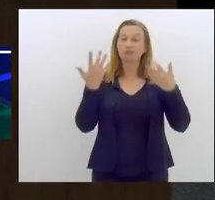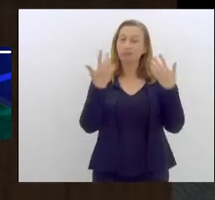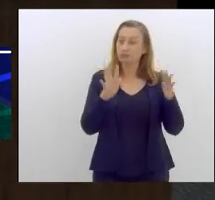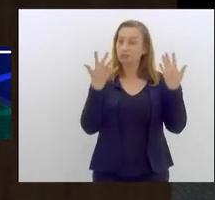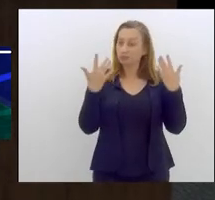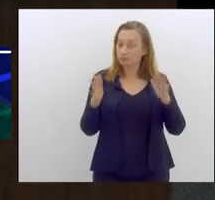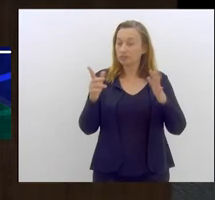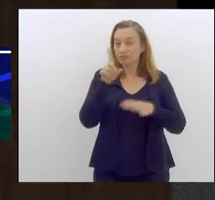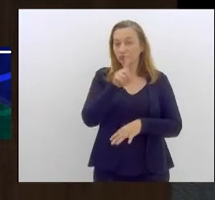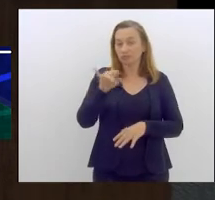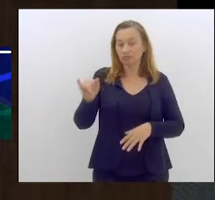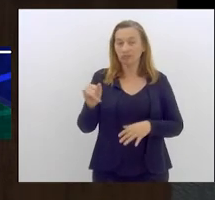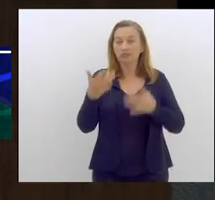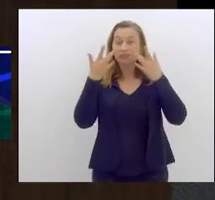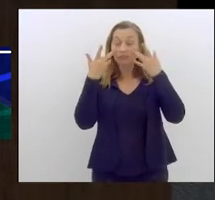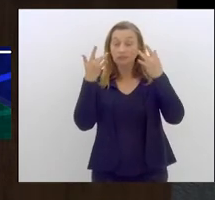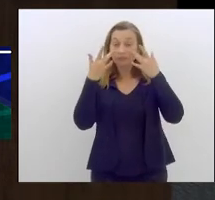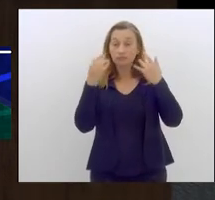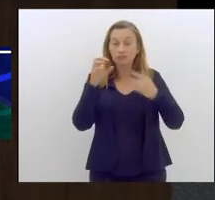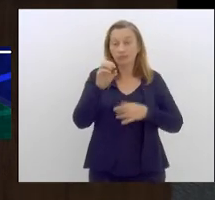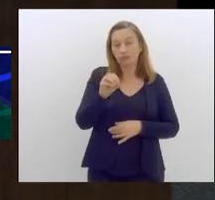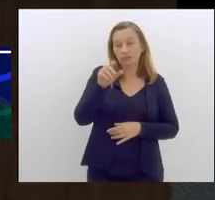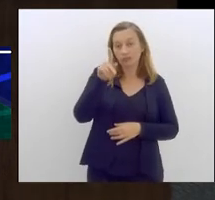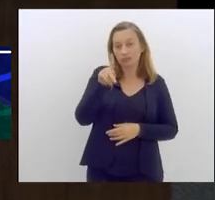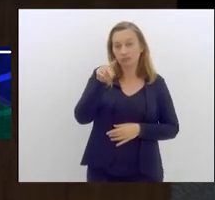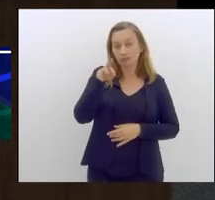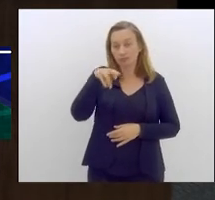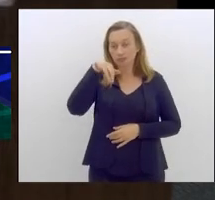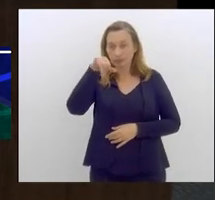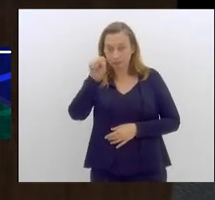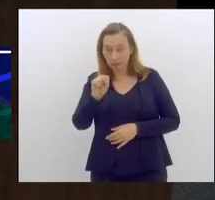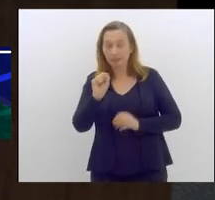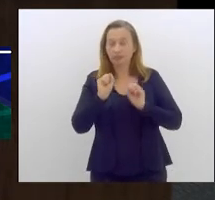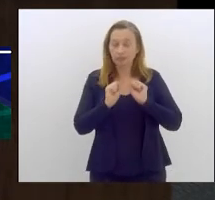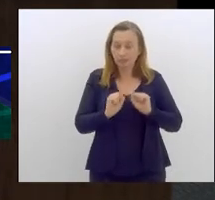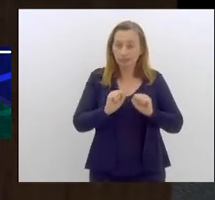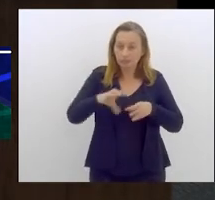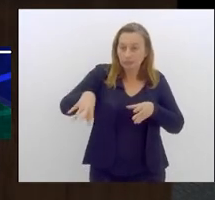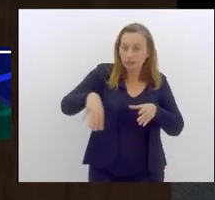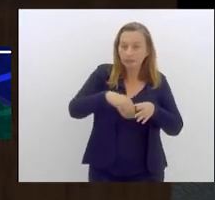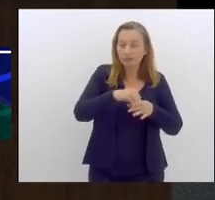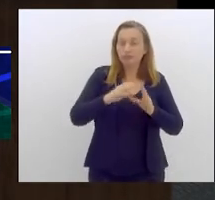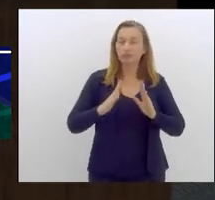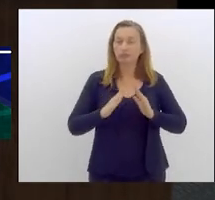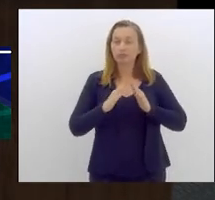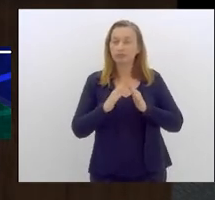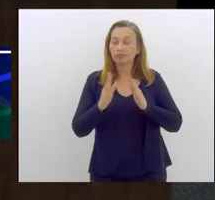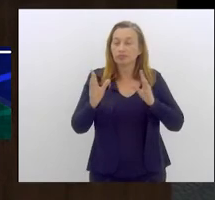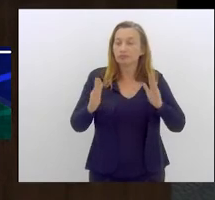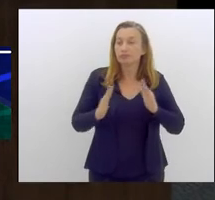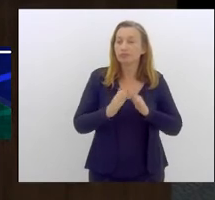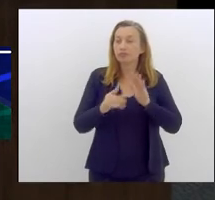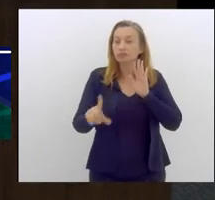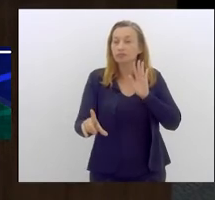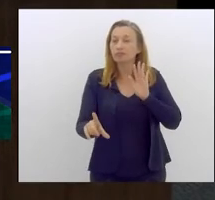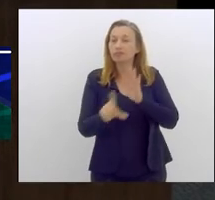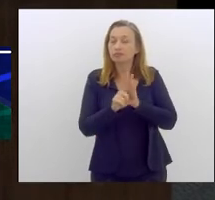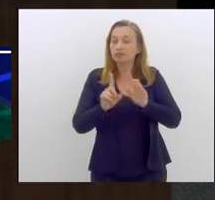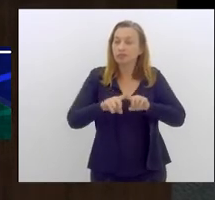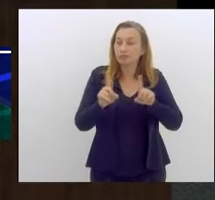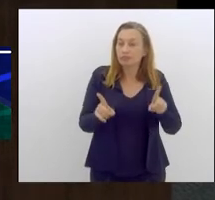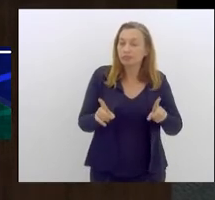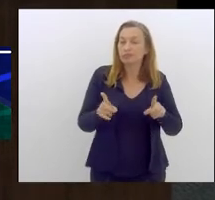celebrado o Dia do Teatro das Oprimidas e que a gente possa levar dentro dessa casa, que é uma casa de leis, mas também é uma casa